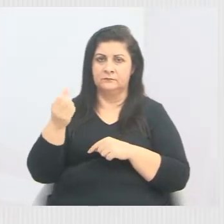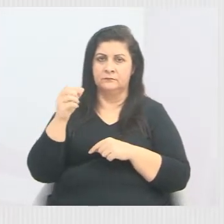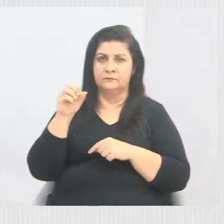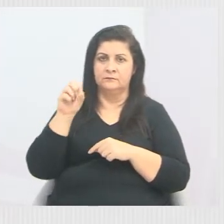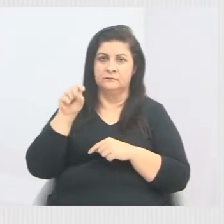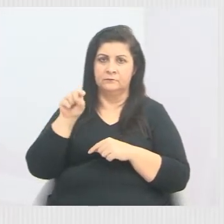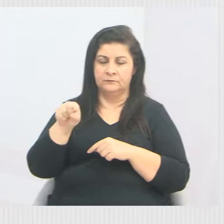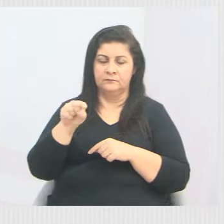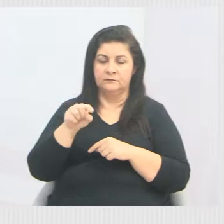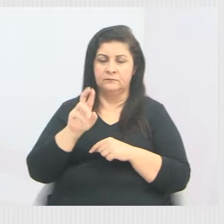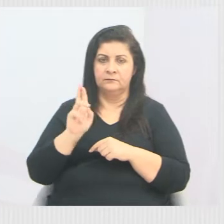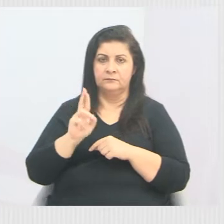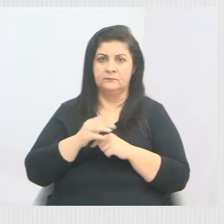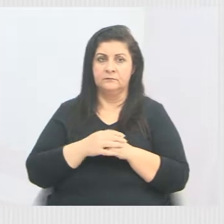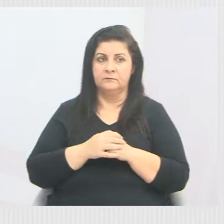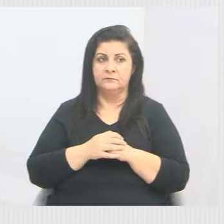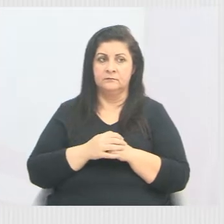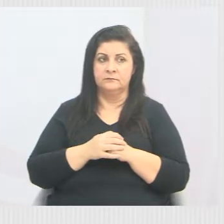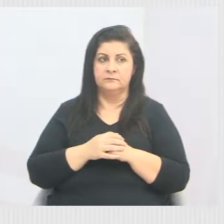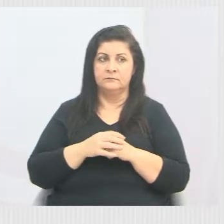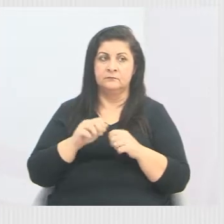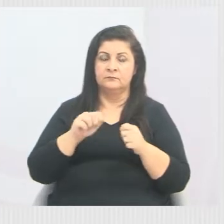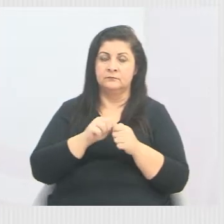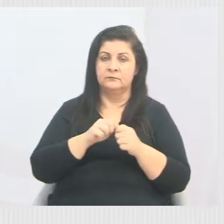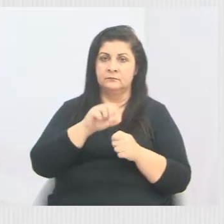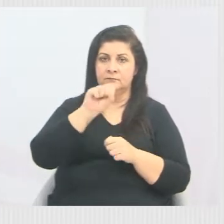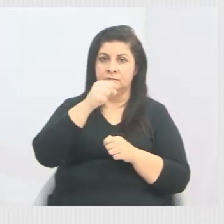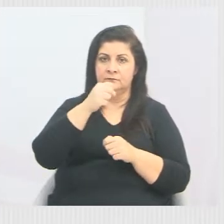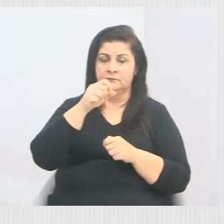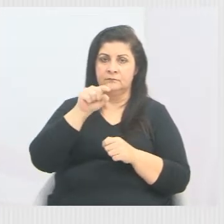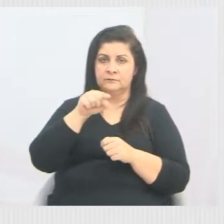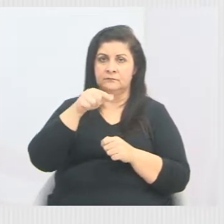46.688.000 e realizado